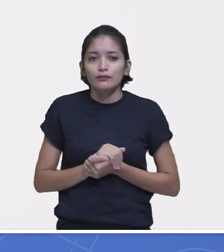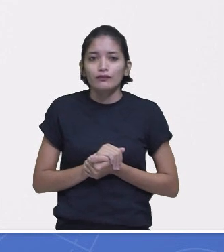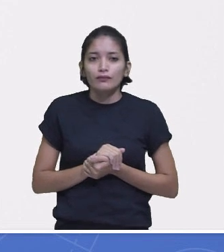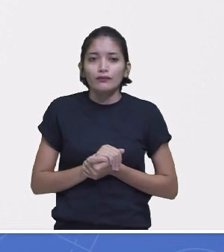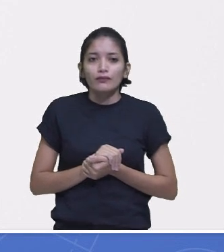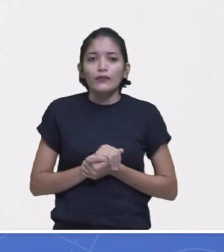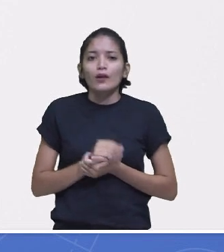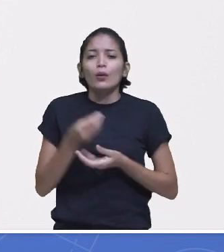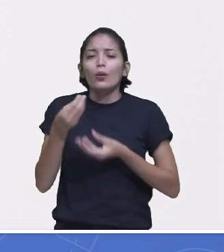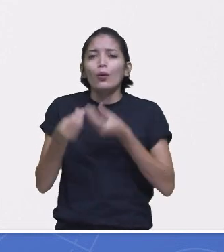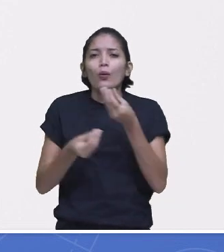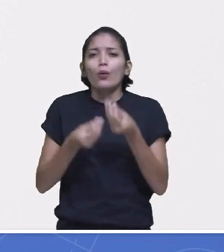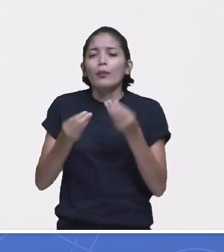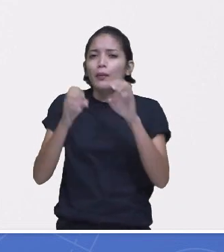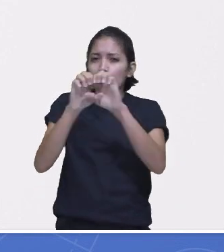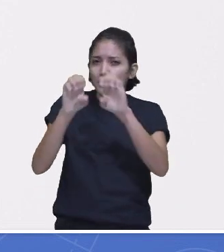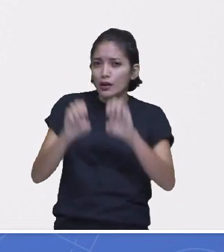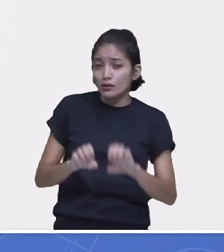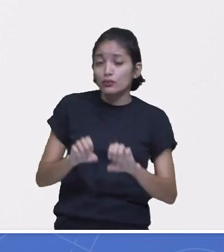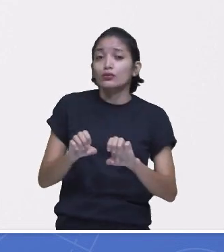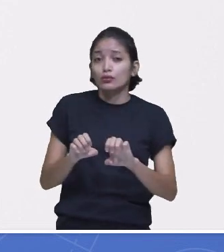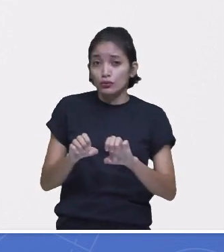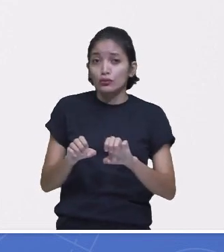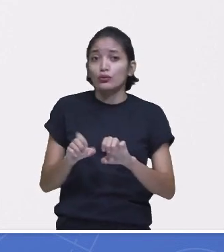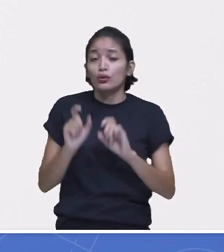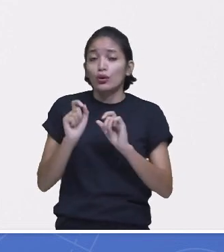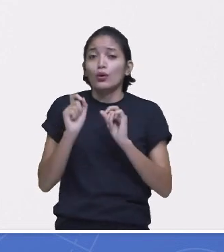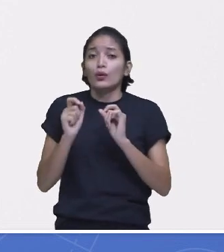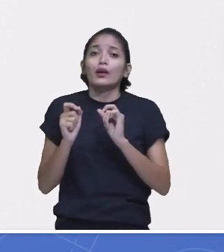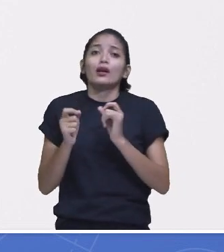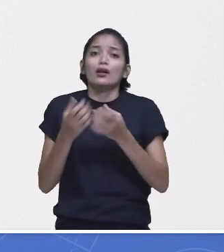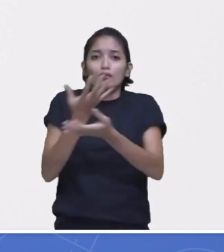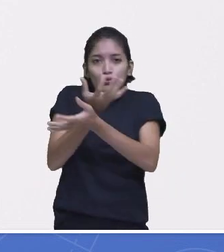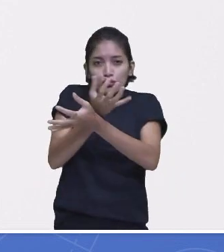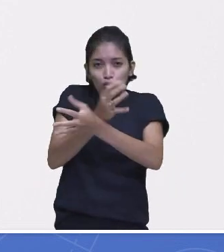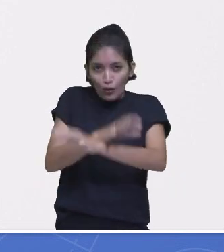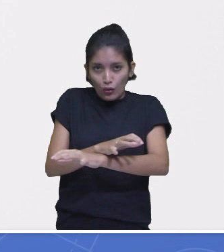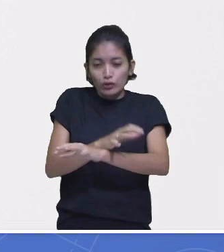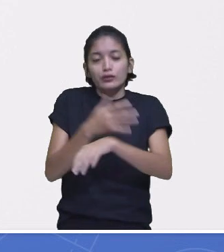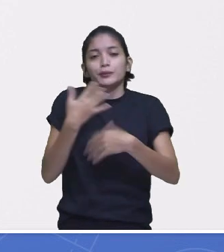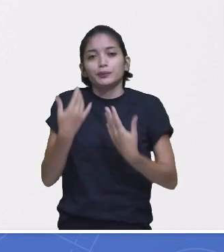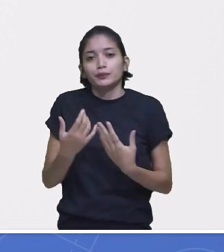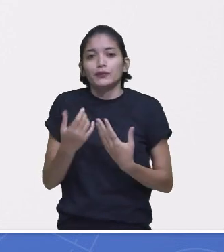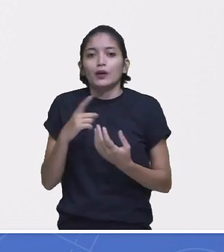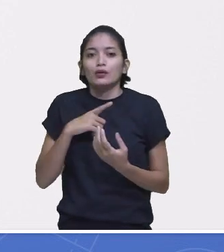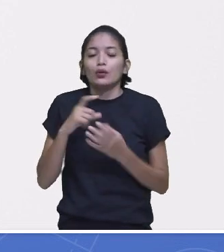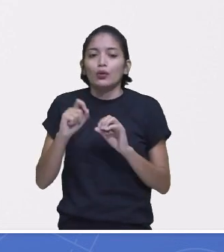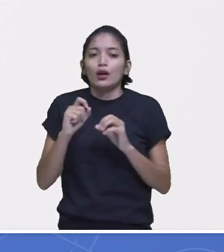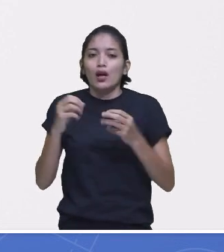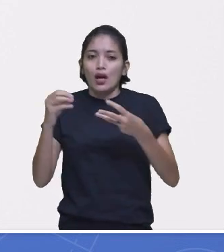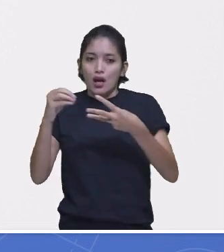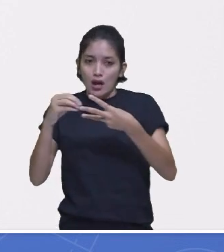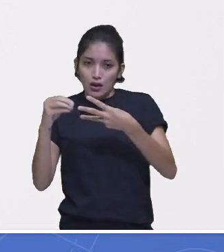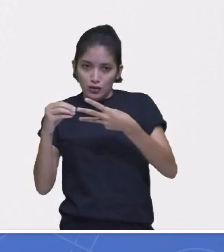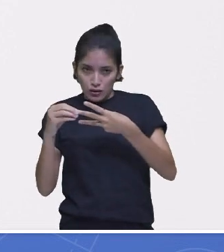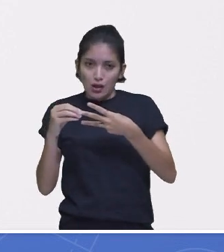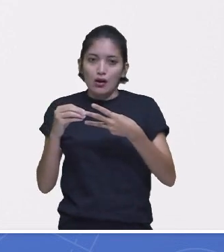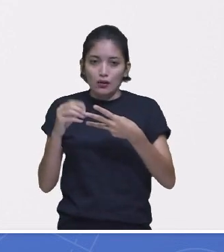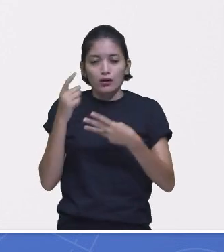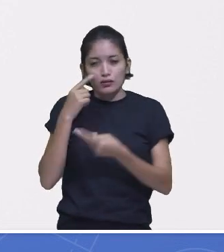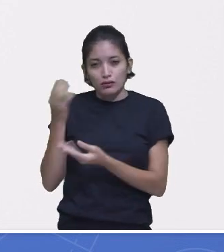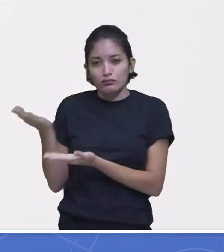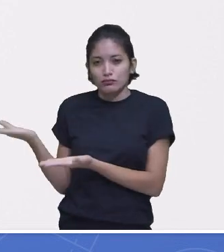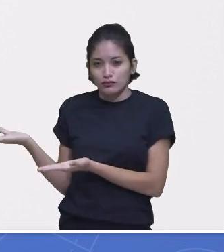as estruturas que compõem o tecido ósseo. Então nós temos aí as células do tecido ósseo, que